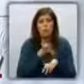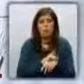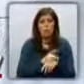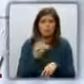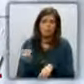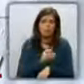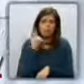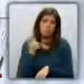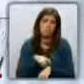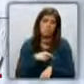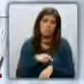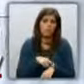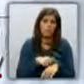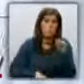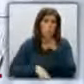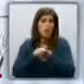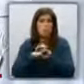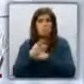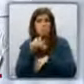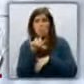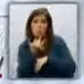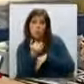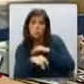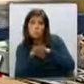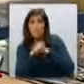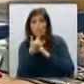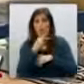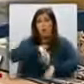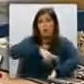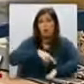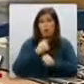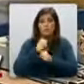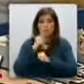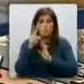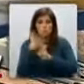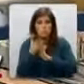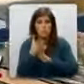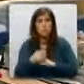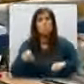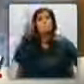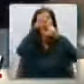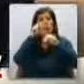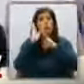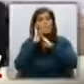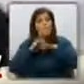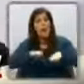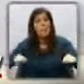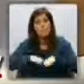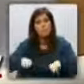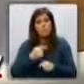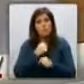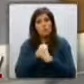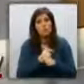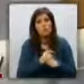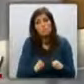tempo expectável, que seria no máximo as 12, 24 horas, no serviço de urgência. As novas camas vão funcionar como uma